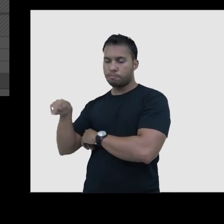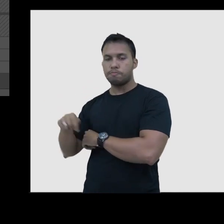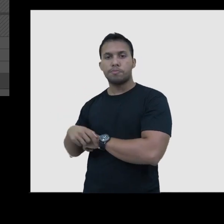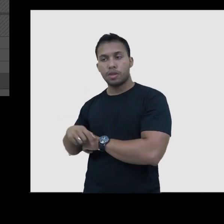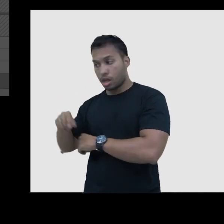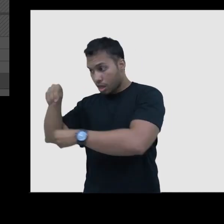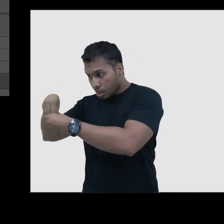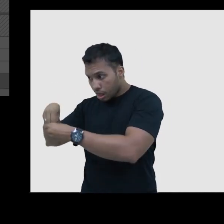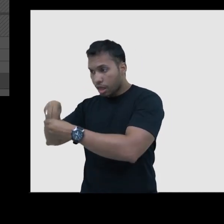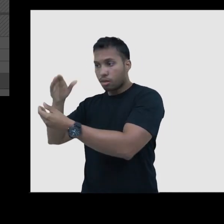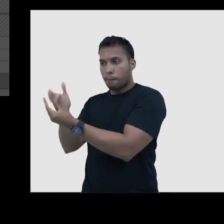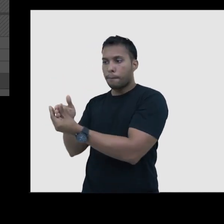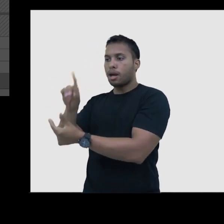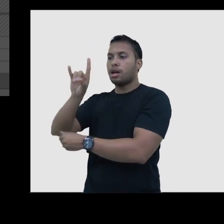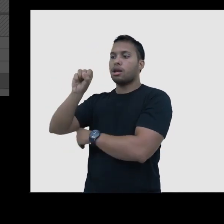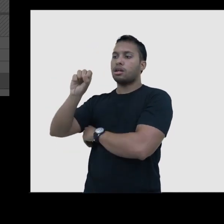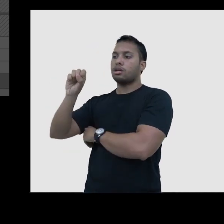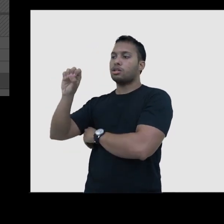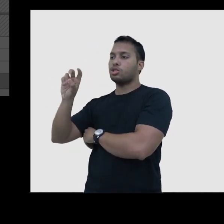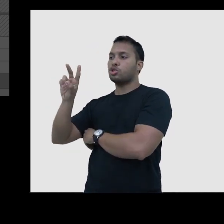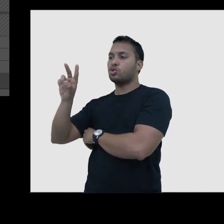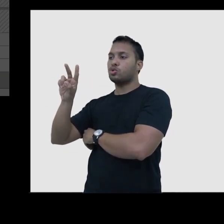Dentro da pasta de Solve.